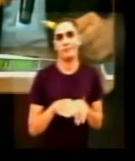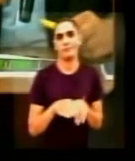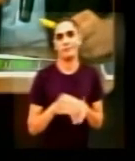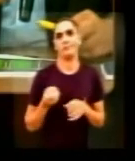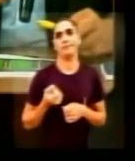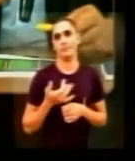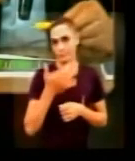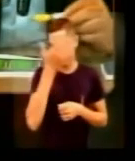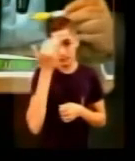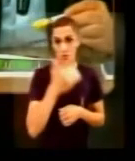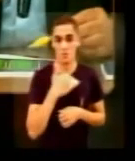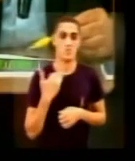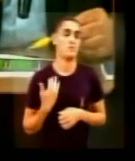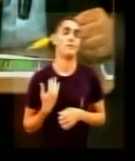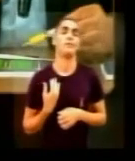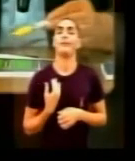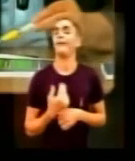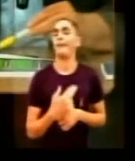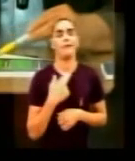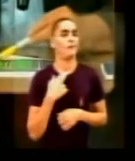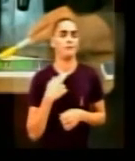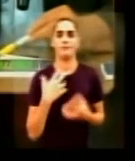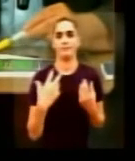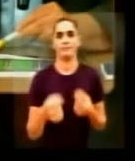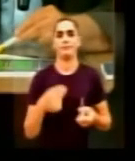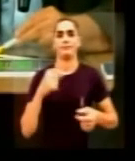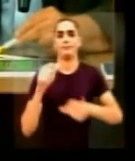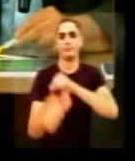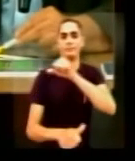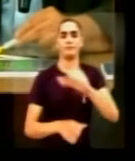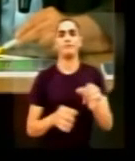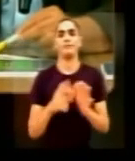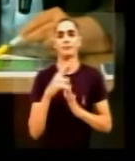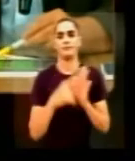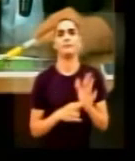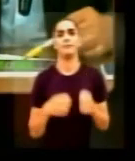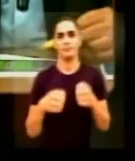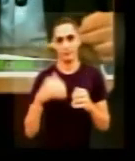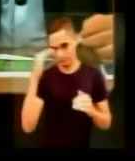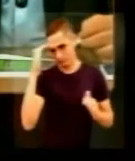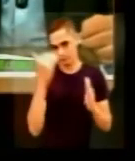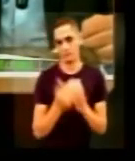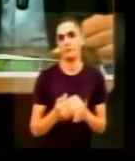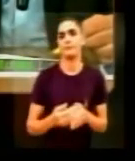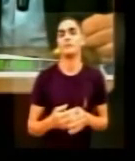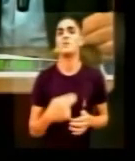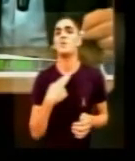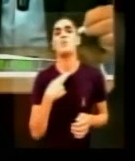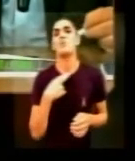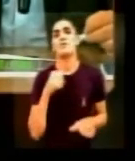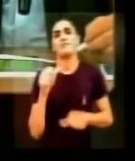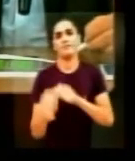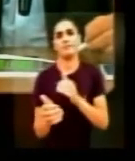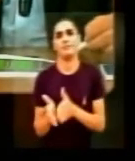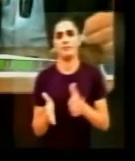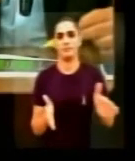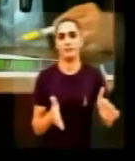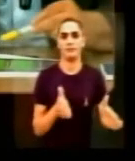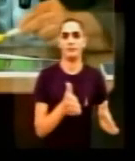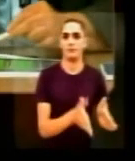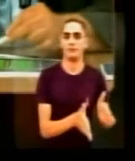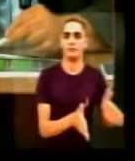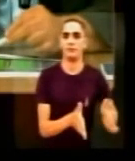verde. Então, como vocês veem, são internações e óbitos. Os demais nós estamos na fase